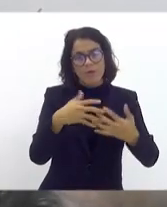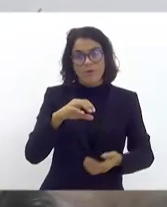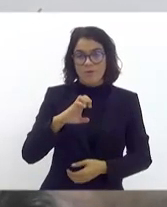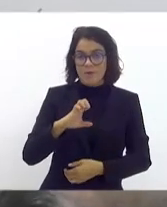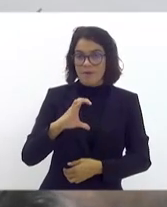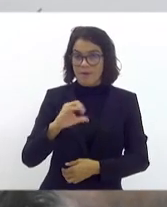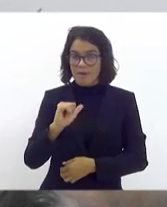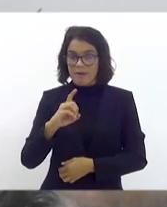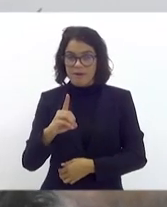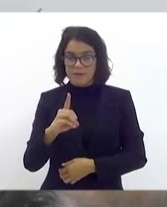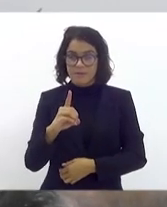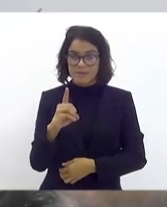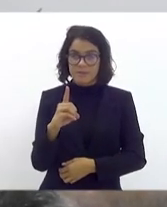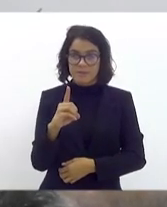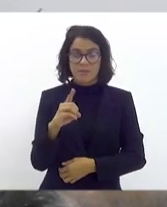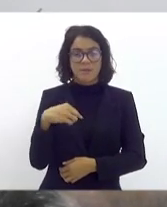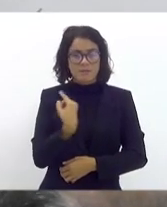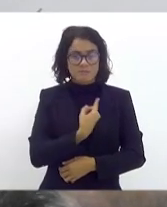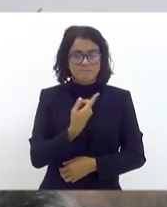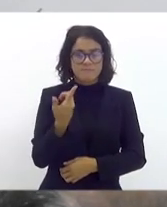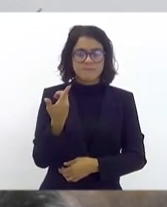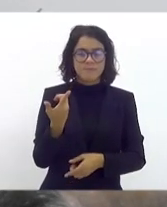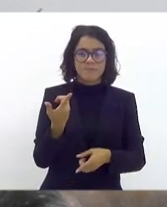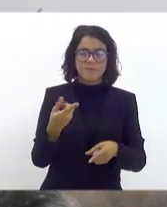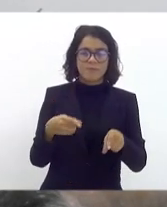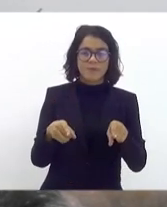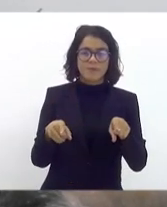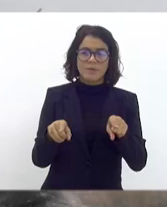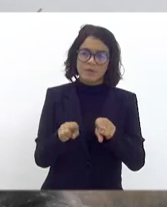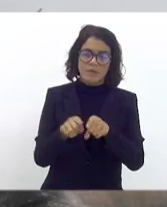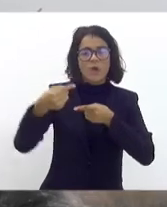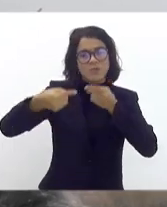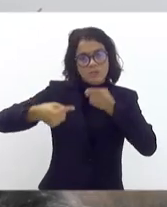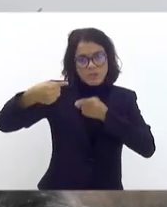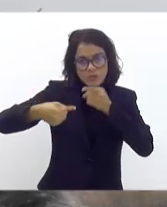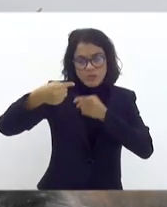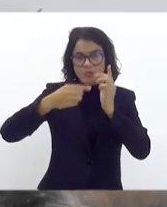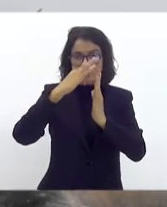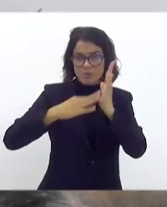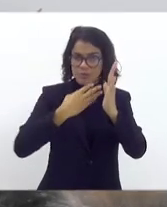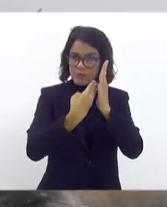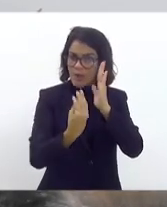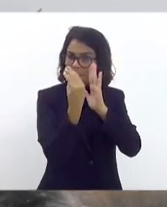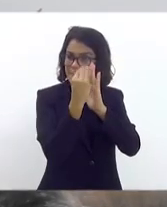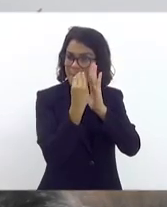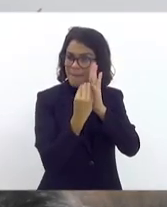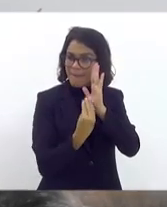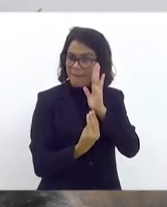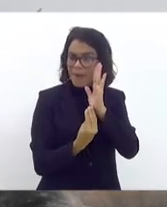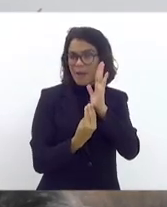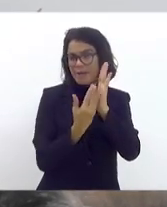pouco delineado, para que a gente então discuta esse cronograma e qual a melhor estratégia tomar para